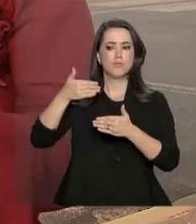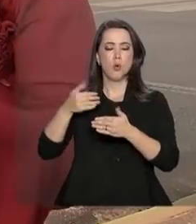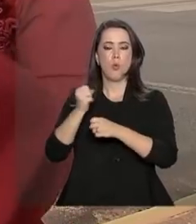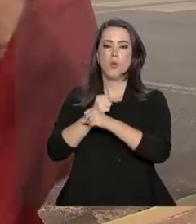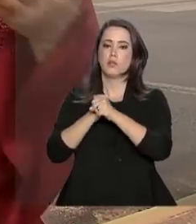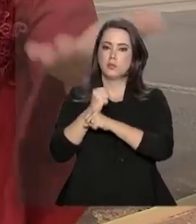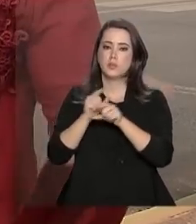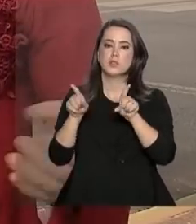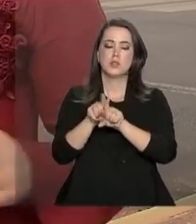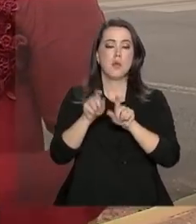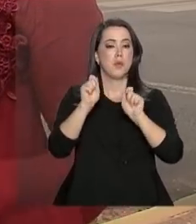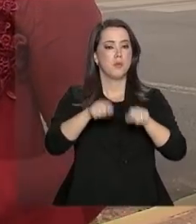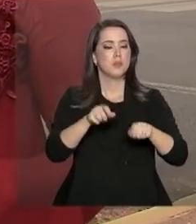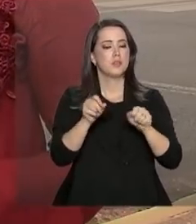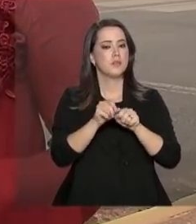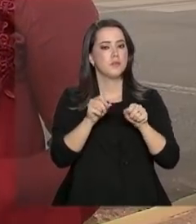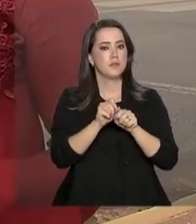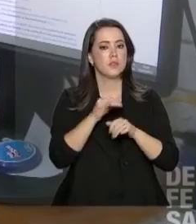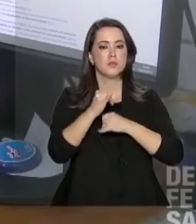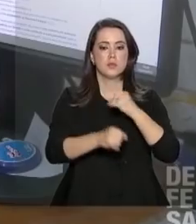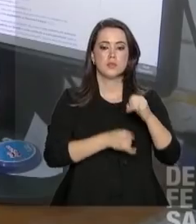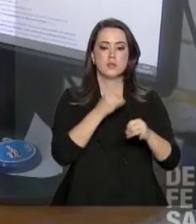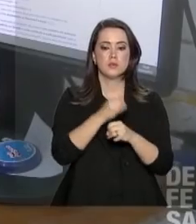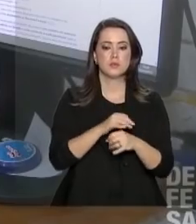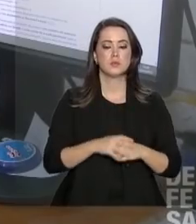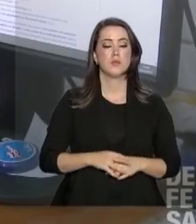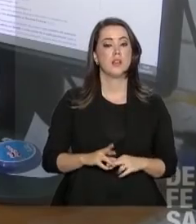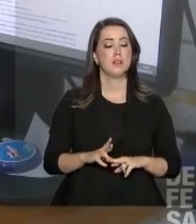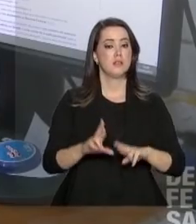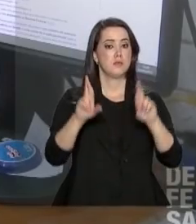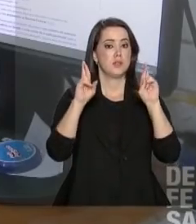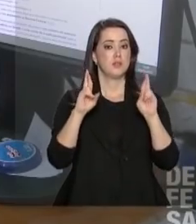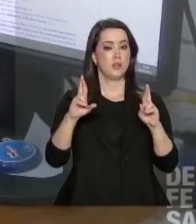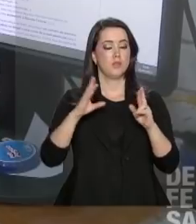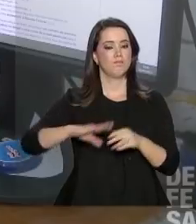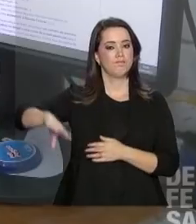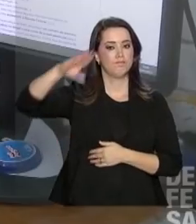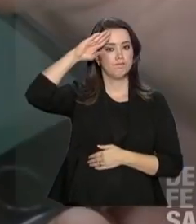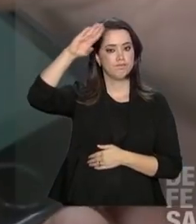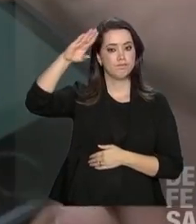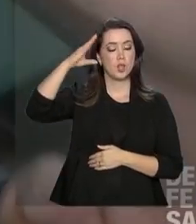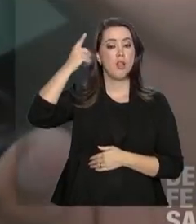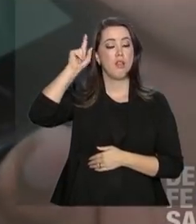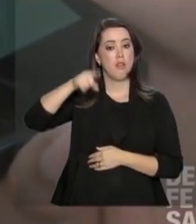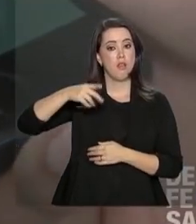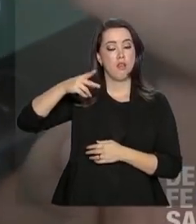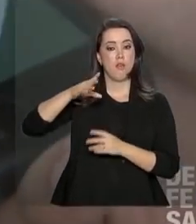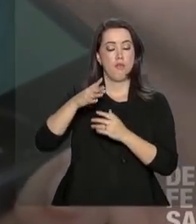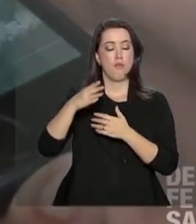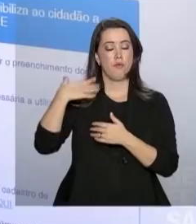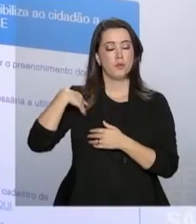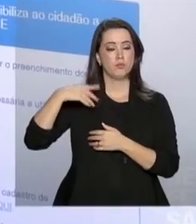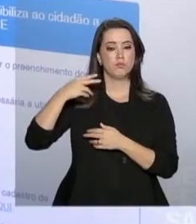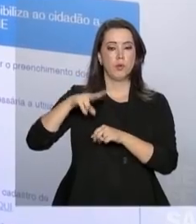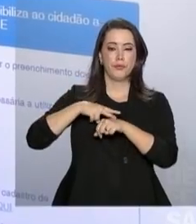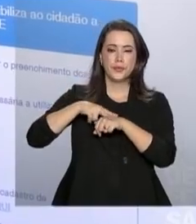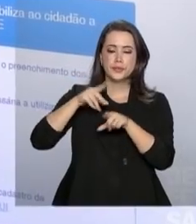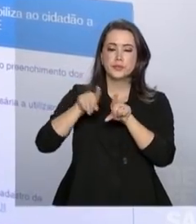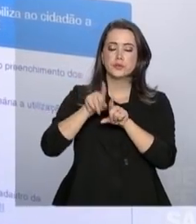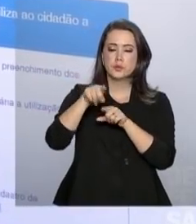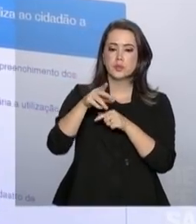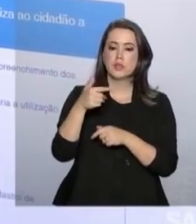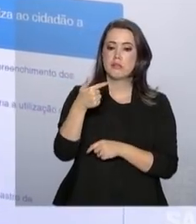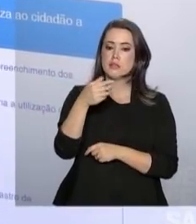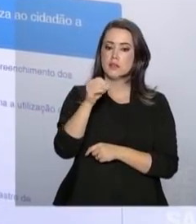alistamento também pode ser feito pela internet a expectativa do Exército é que este ano 70% as inscrições